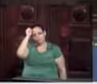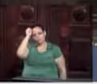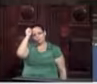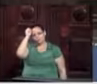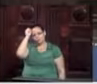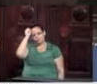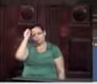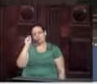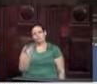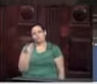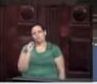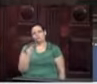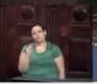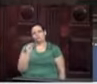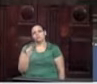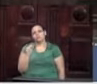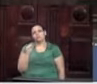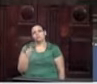que,